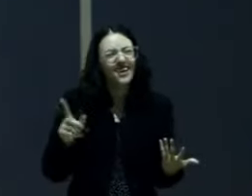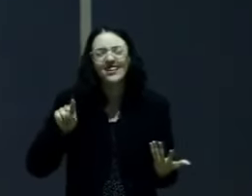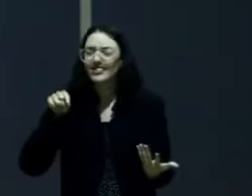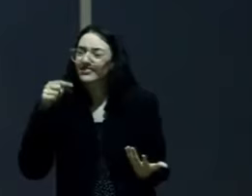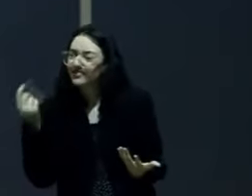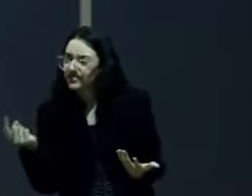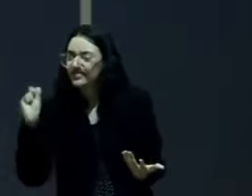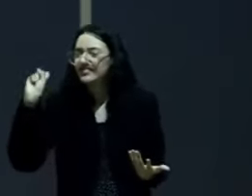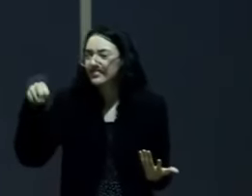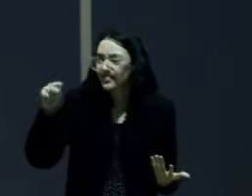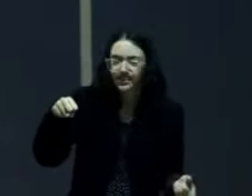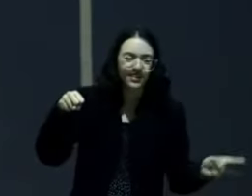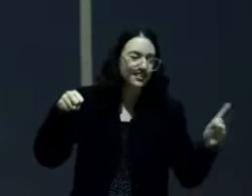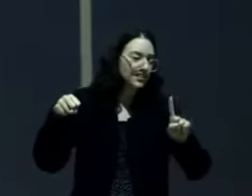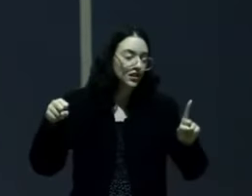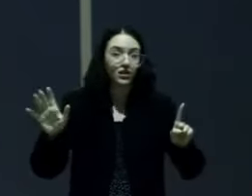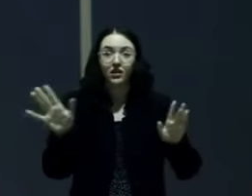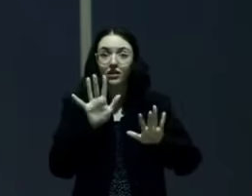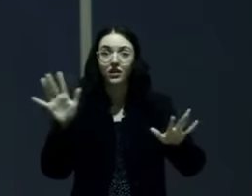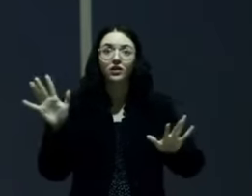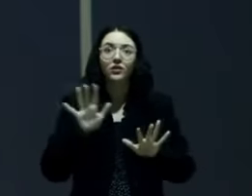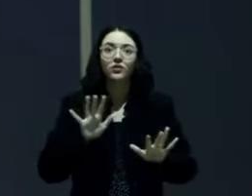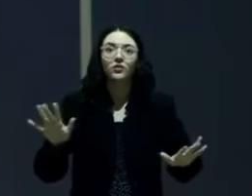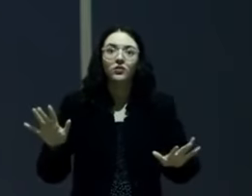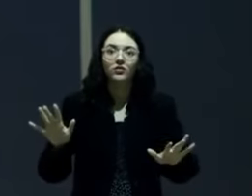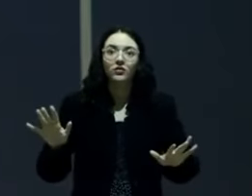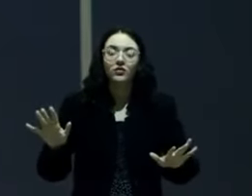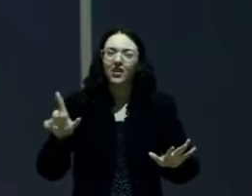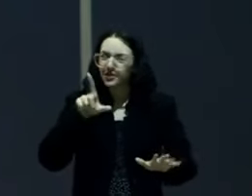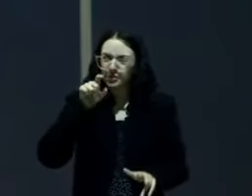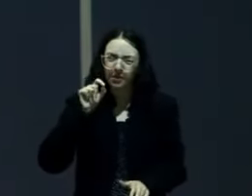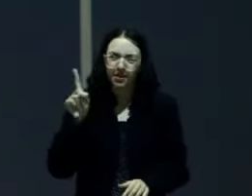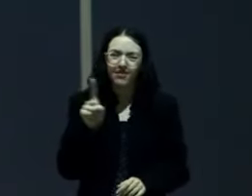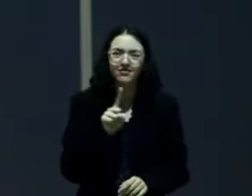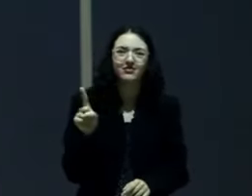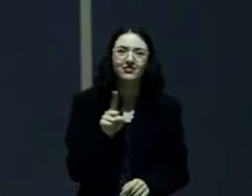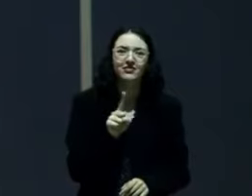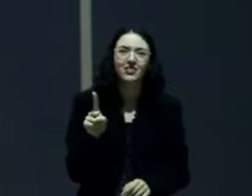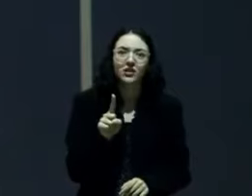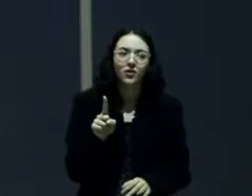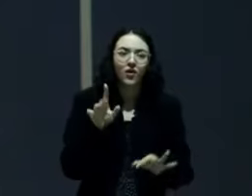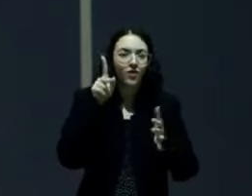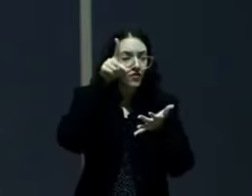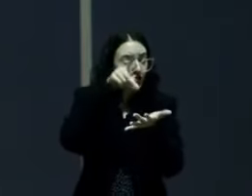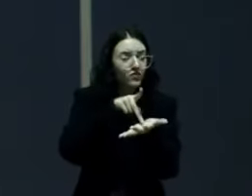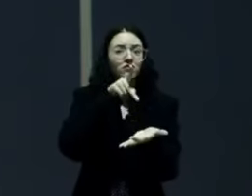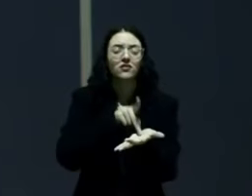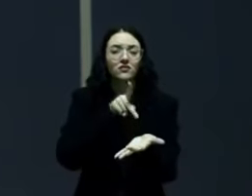Eu tenho que te dizer, não é uma possibilidade, é uma realidade.